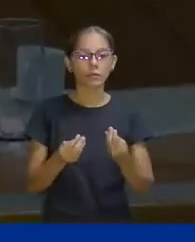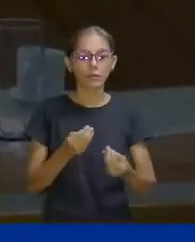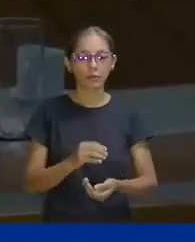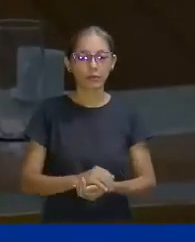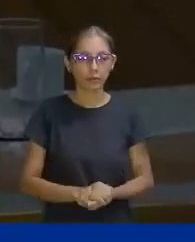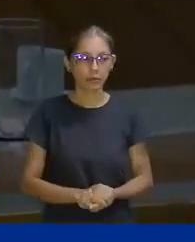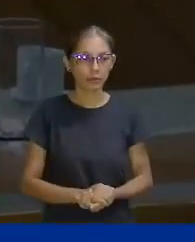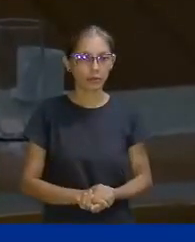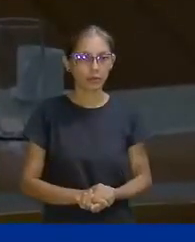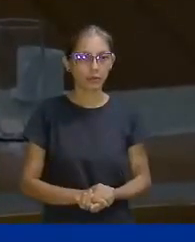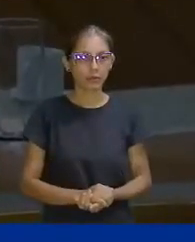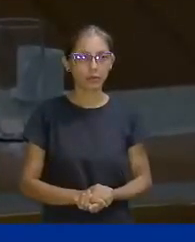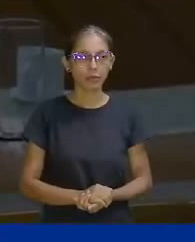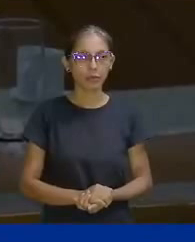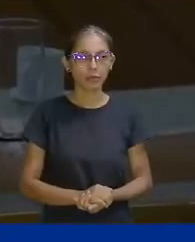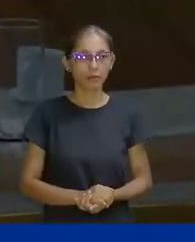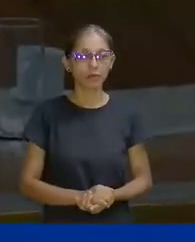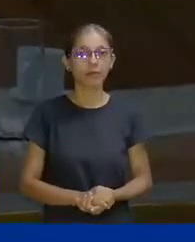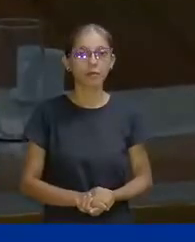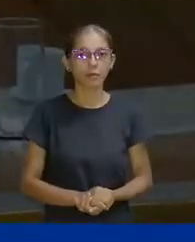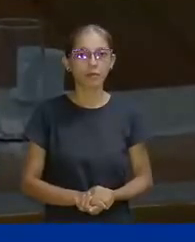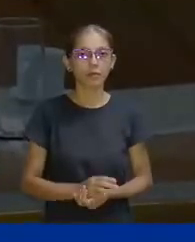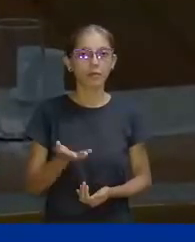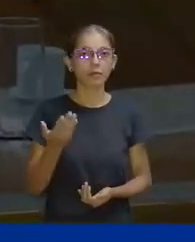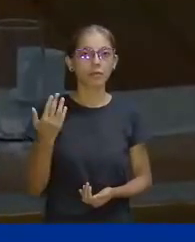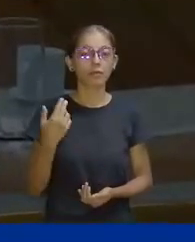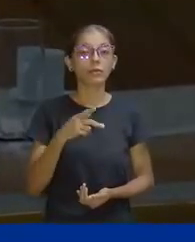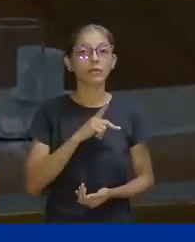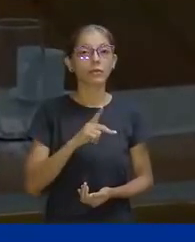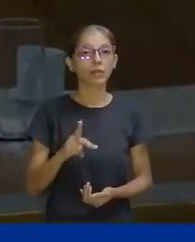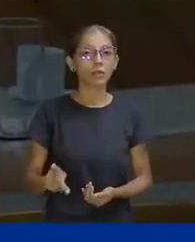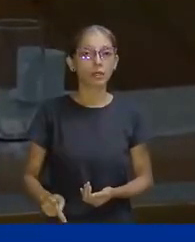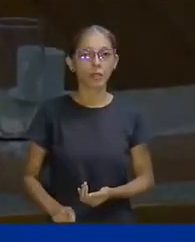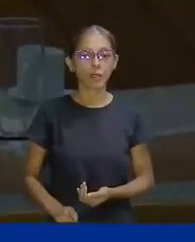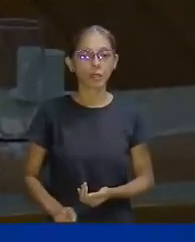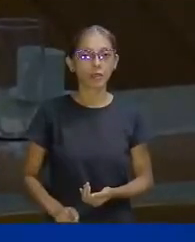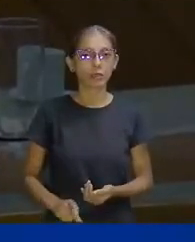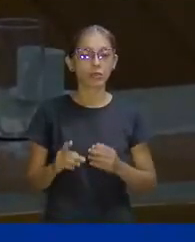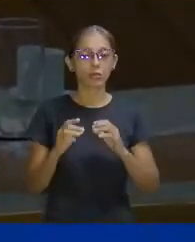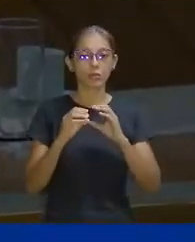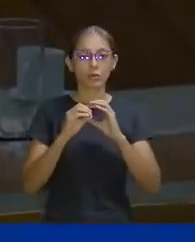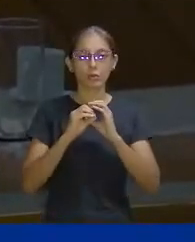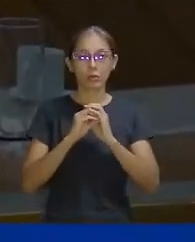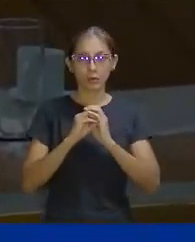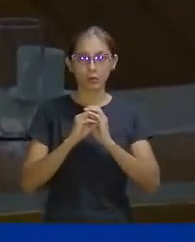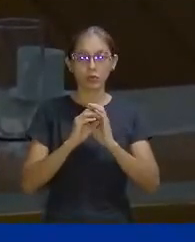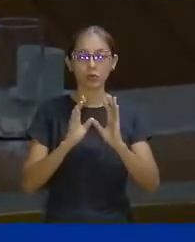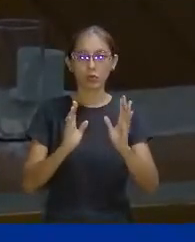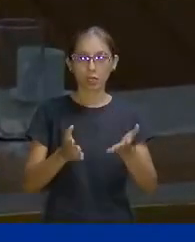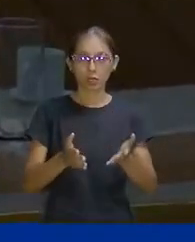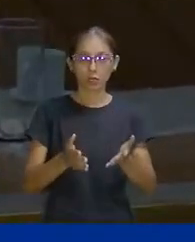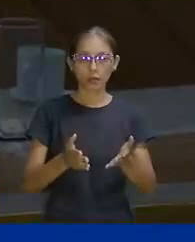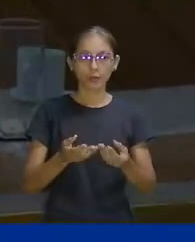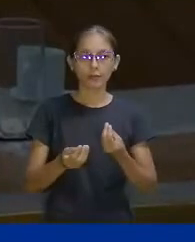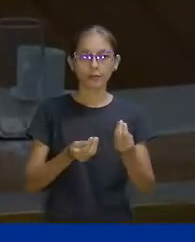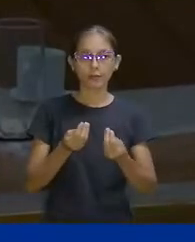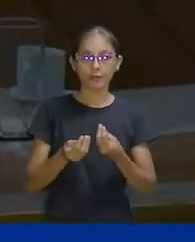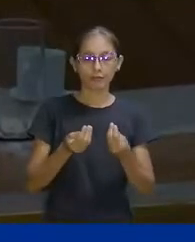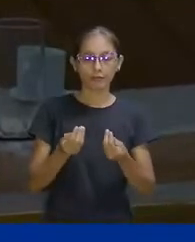Vossa Excelência, quando era presidente do Tribunal de Justiça do Estado do Amapá, e eu tive a honrosa missão